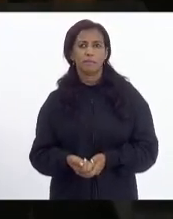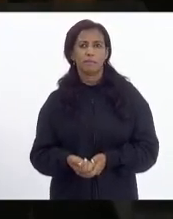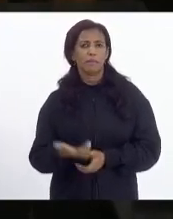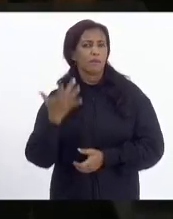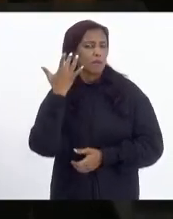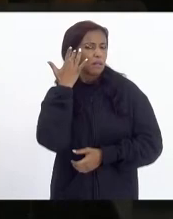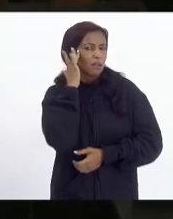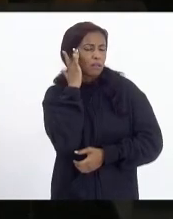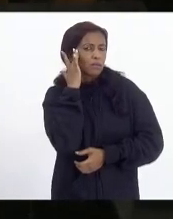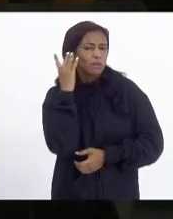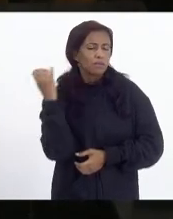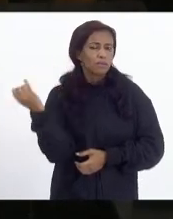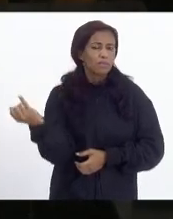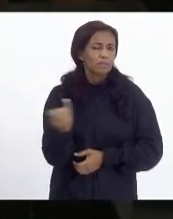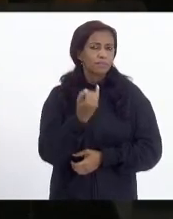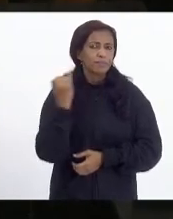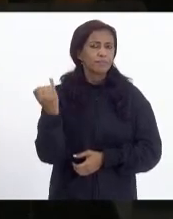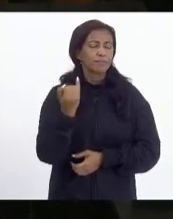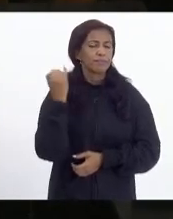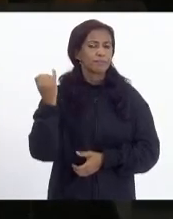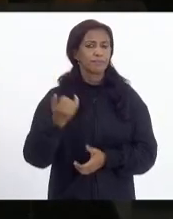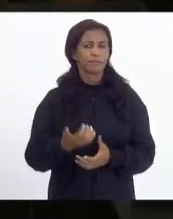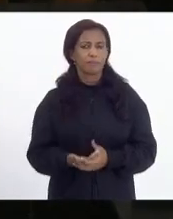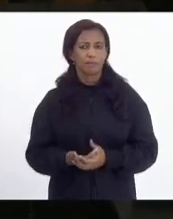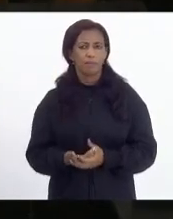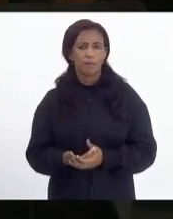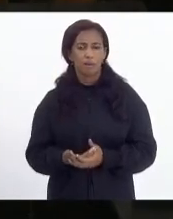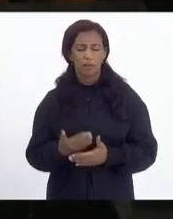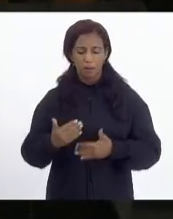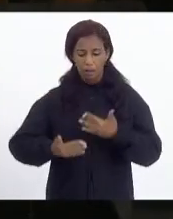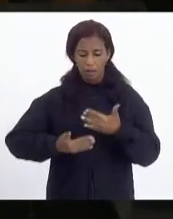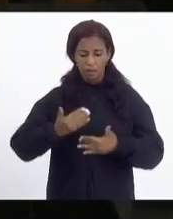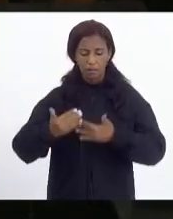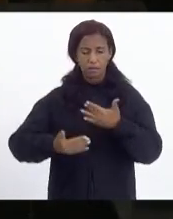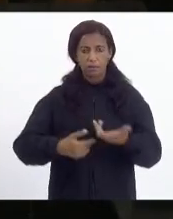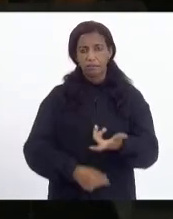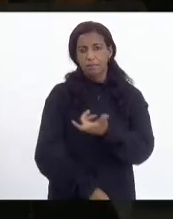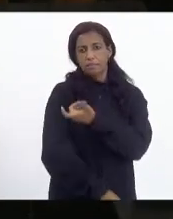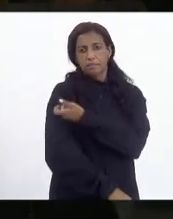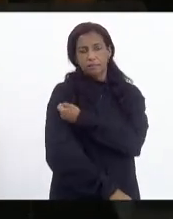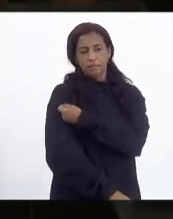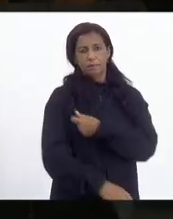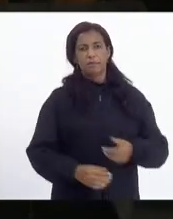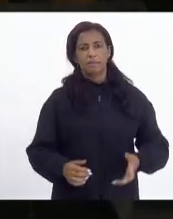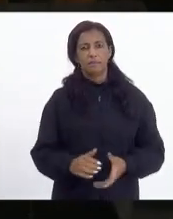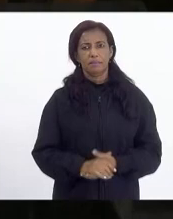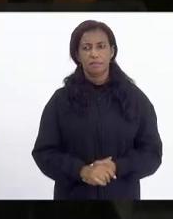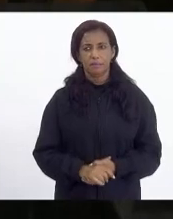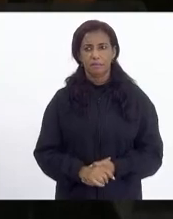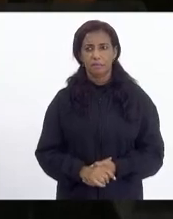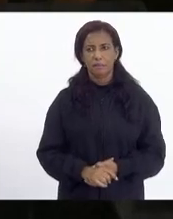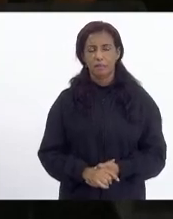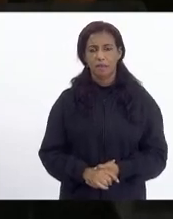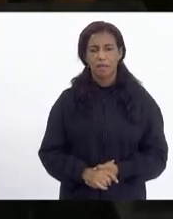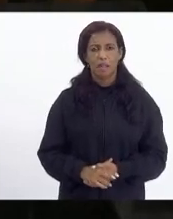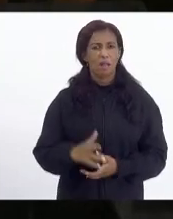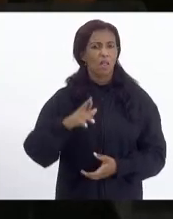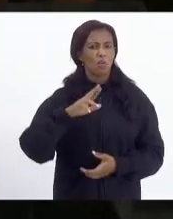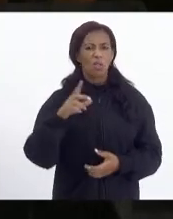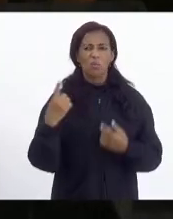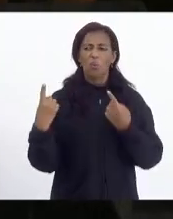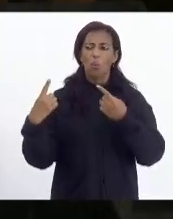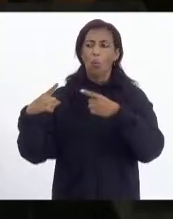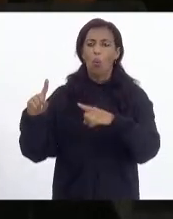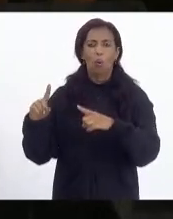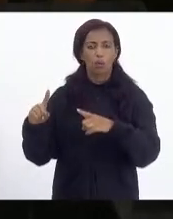achamos fundamental e o processo de vacinação se não achar quanto